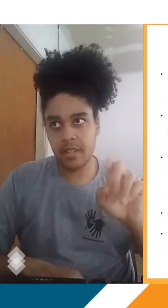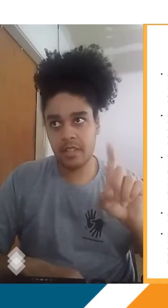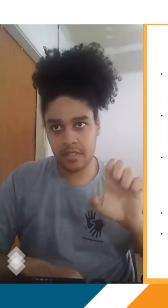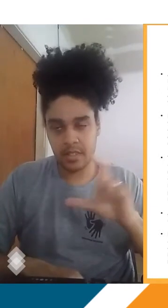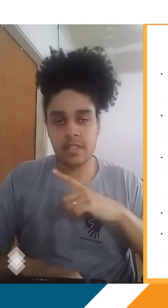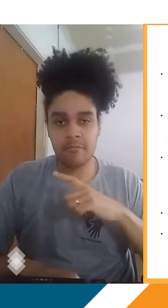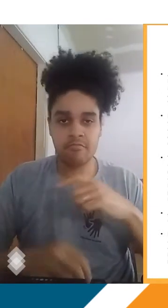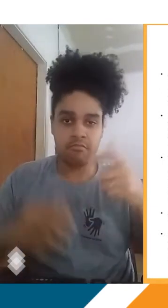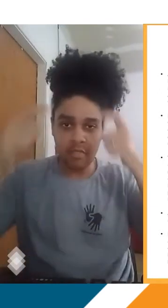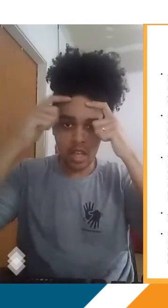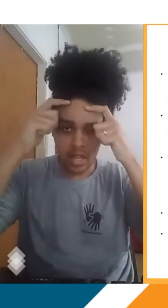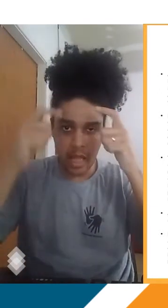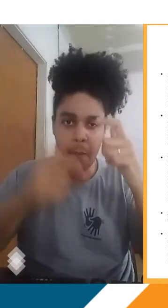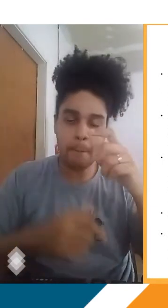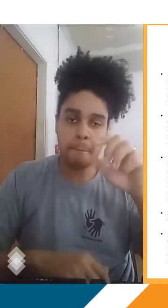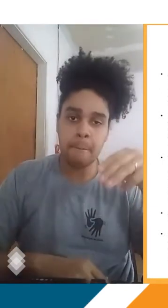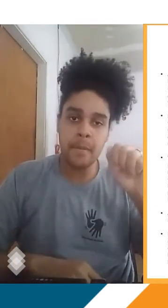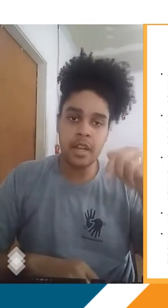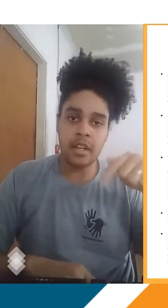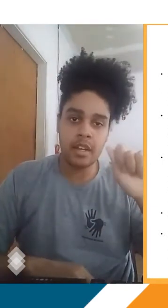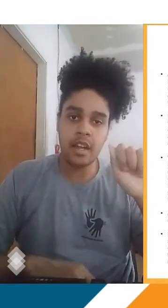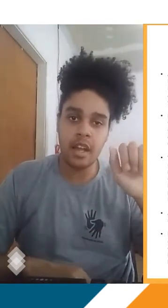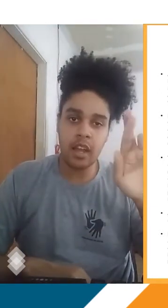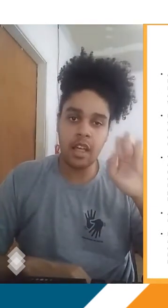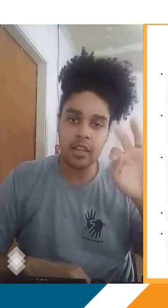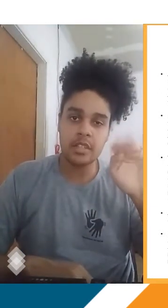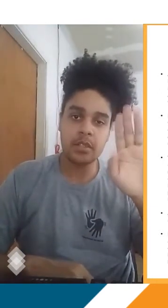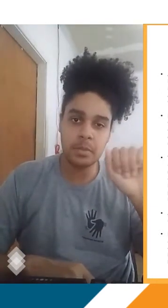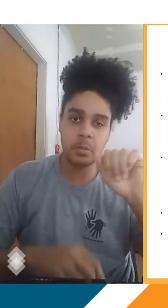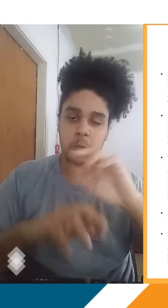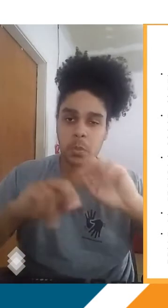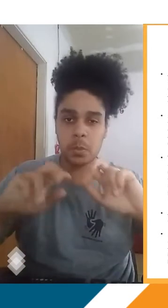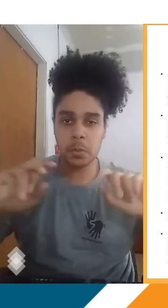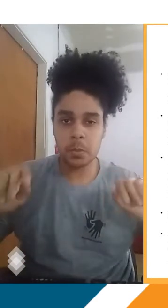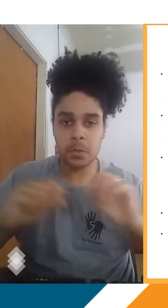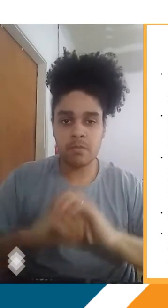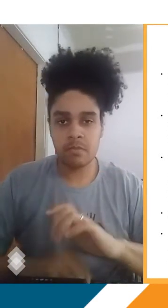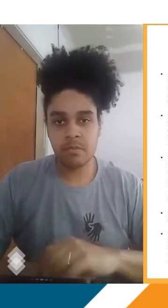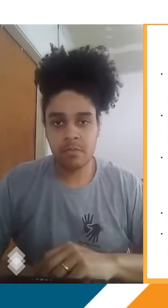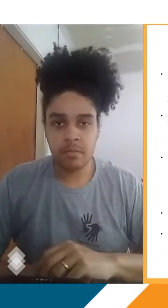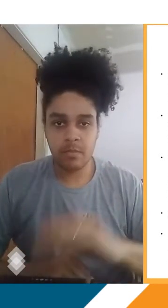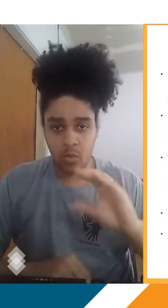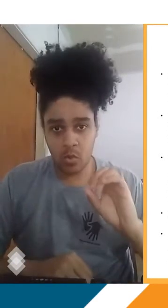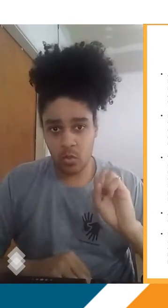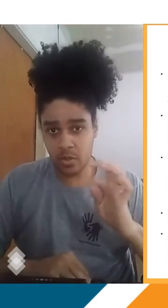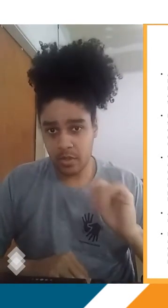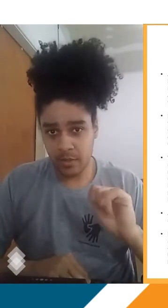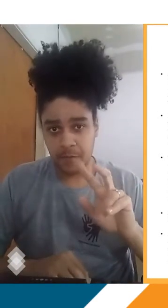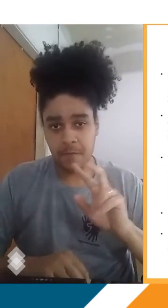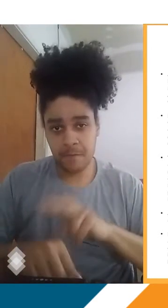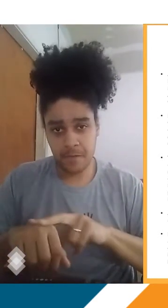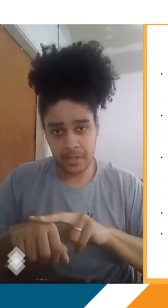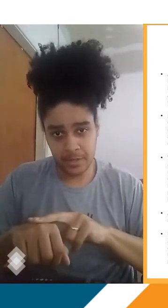conhecida pelas suas belezas naturais, que favorecem o desenvolvimento do turismo, principalmente na micro-região da Baía de Ilha Grande. Vale ressaltar que a região da Costa